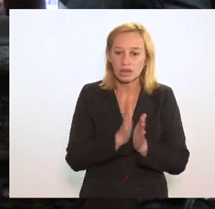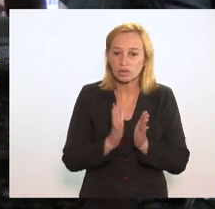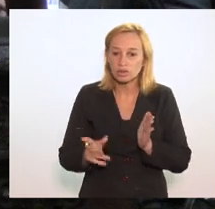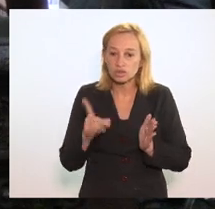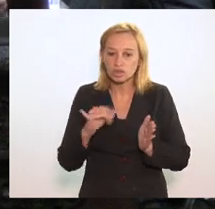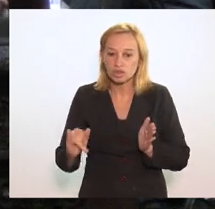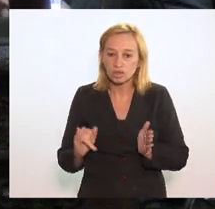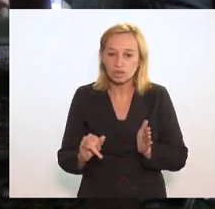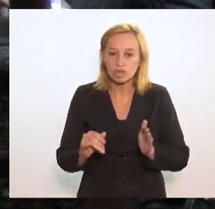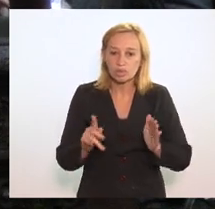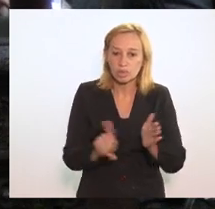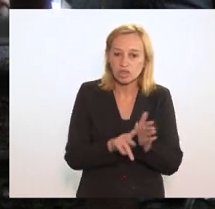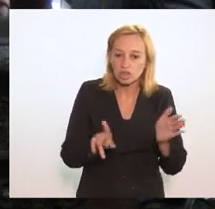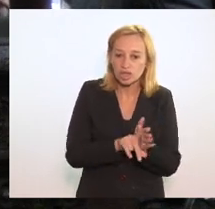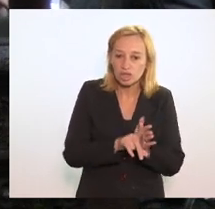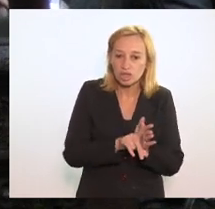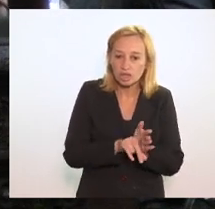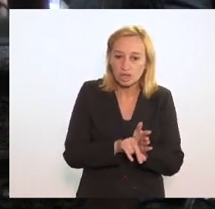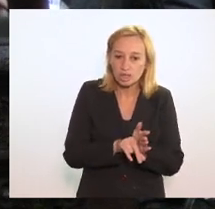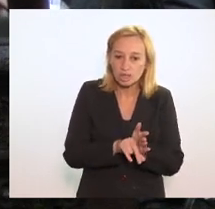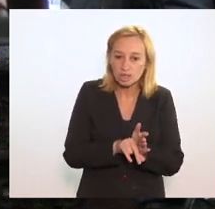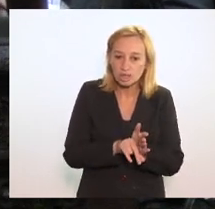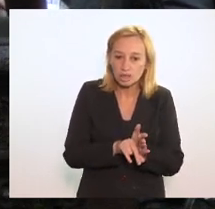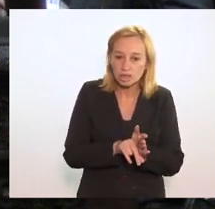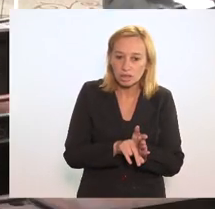na ordem do dia do projeto de lei 30.